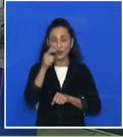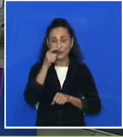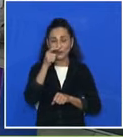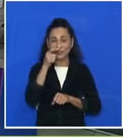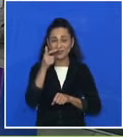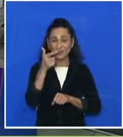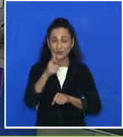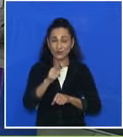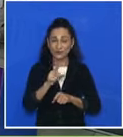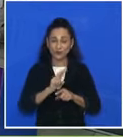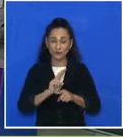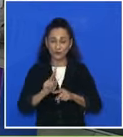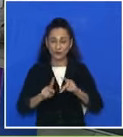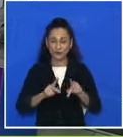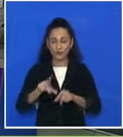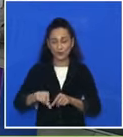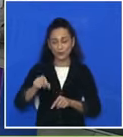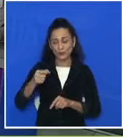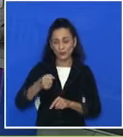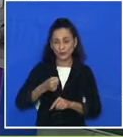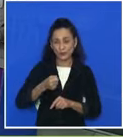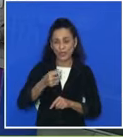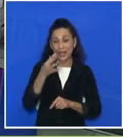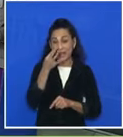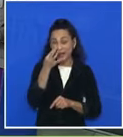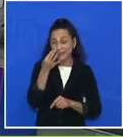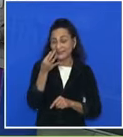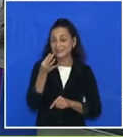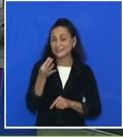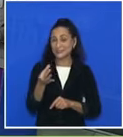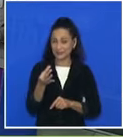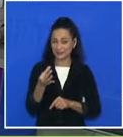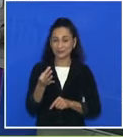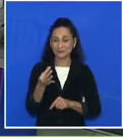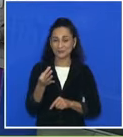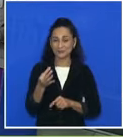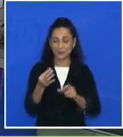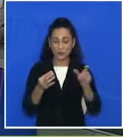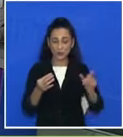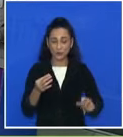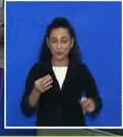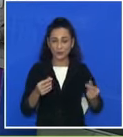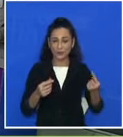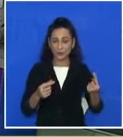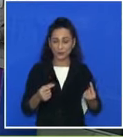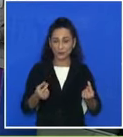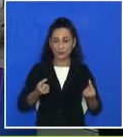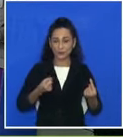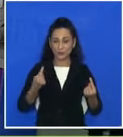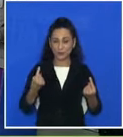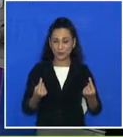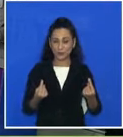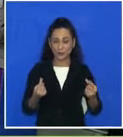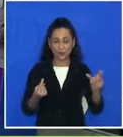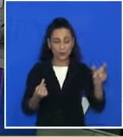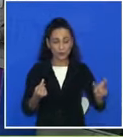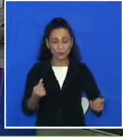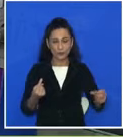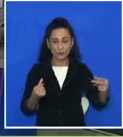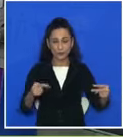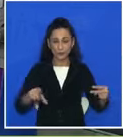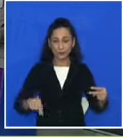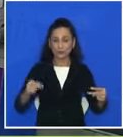auditores populares os números sorteados. Atenção, senhores auditores. Coluna 1, 1. Coluna